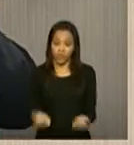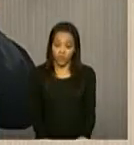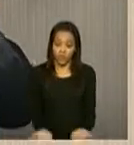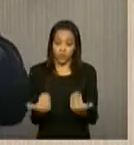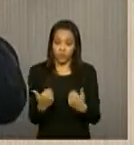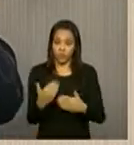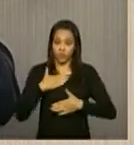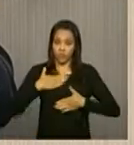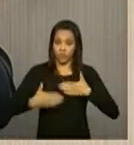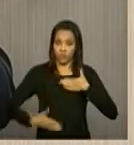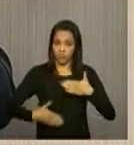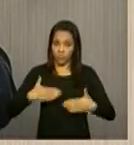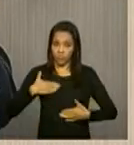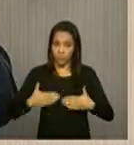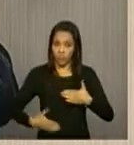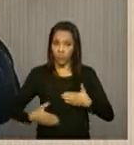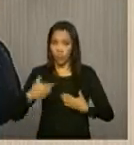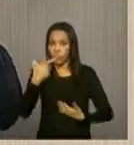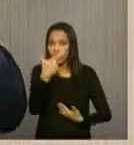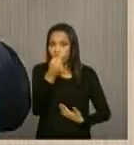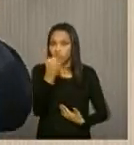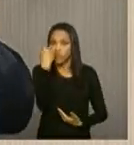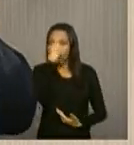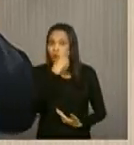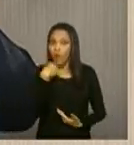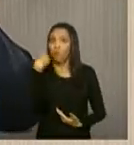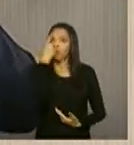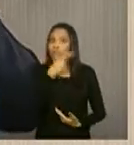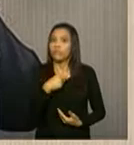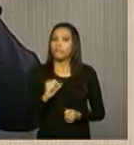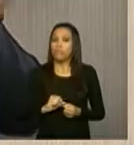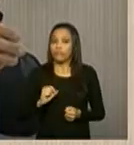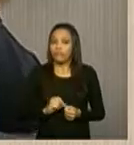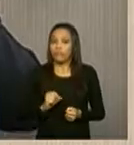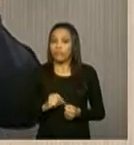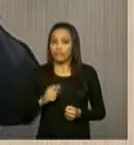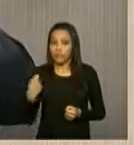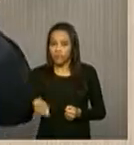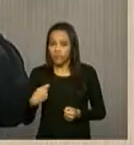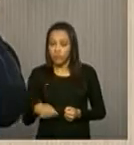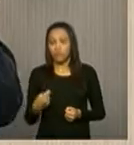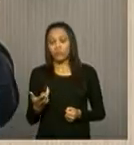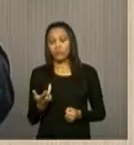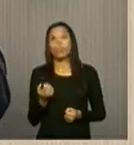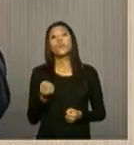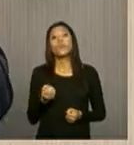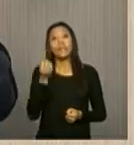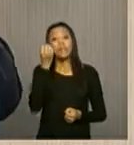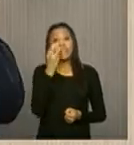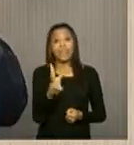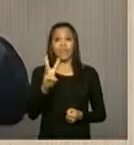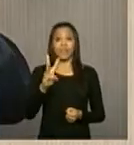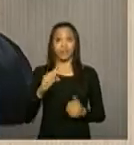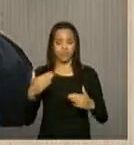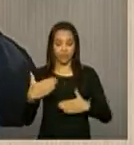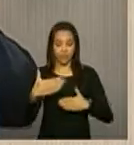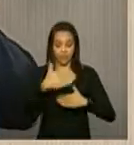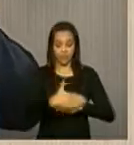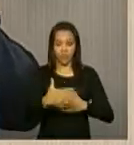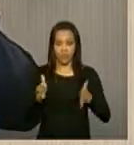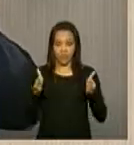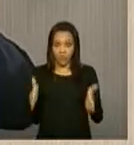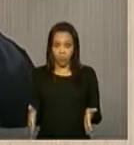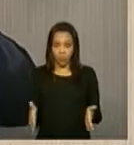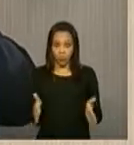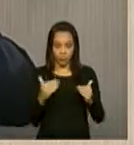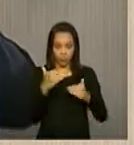ultrapassou 20 horas considerando que nós tivemos que fazer a abordagem três sepulturas antes com esse